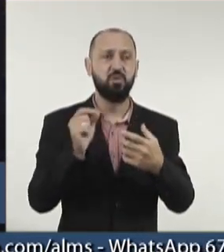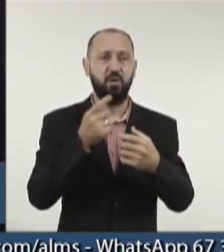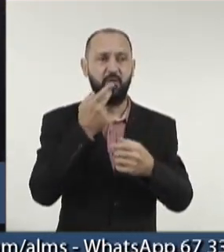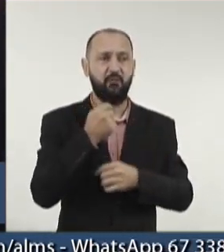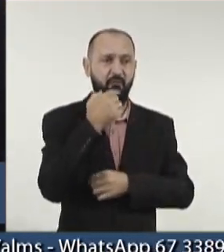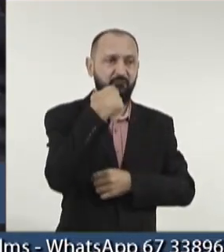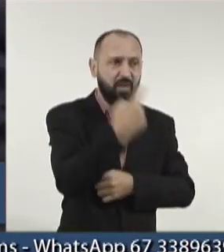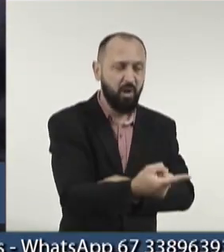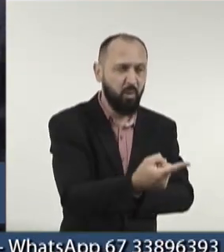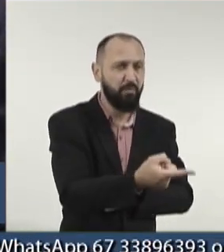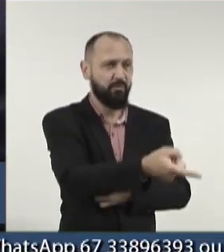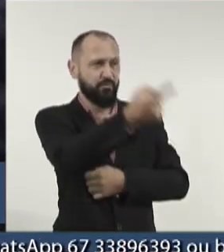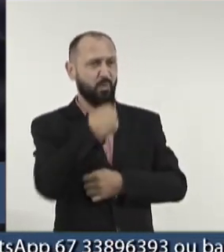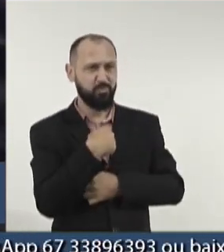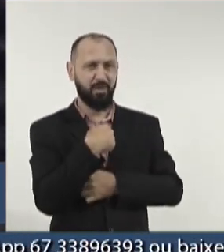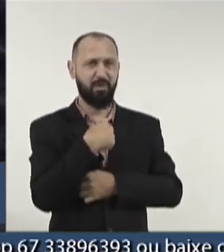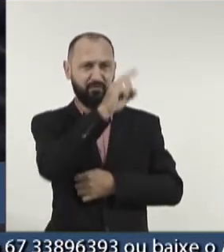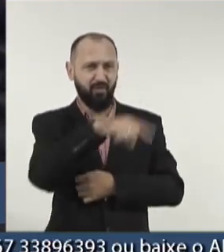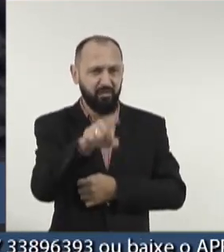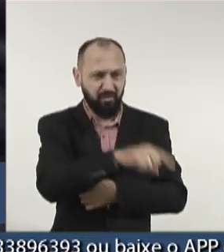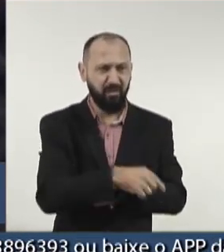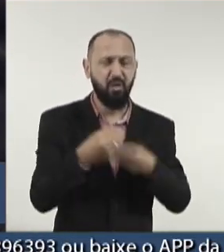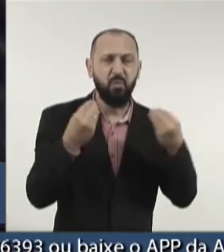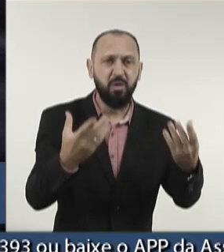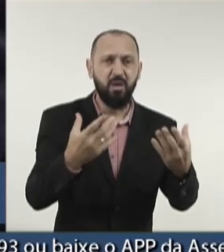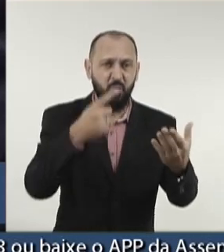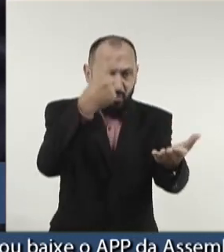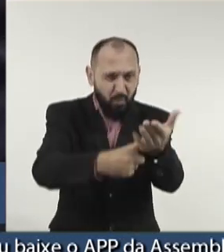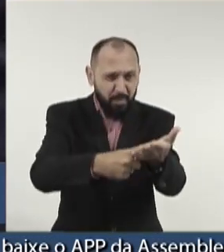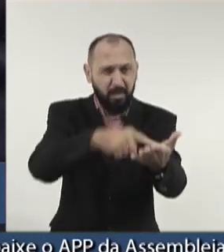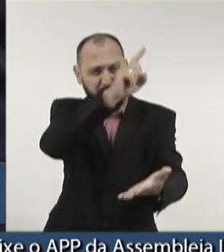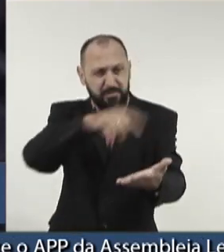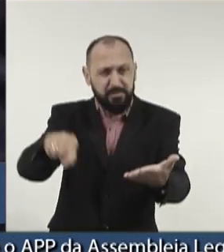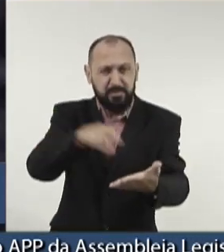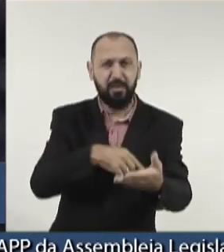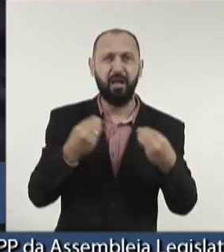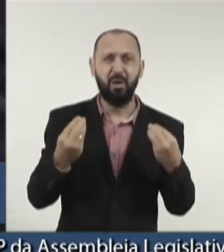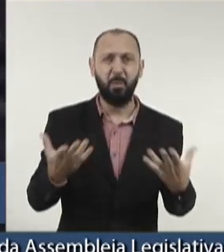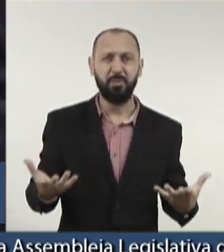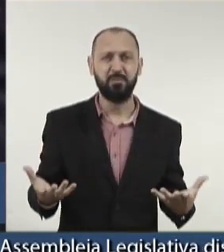desdizer o que foi dito, o que foi combinado.